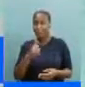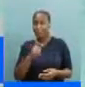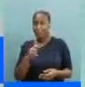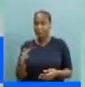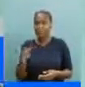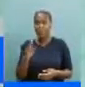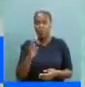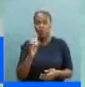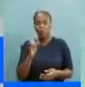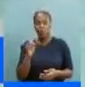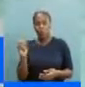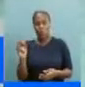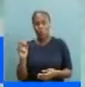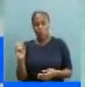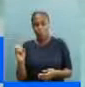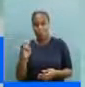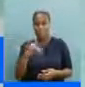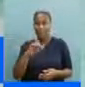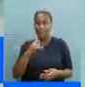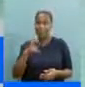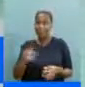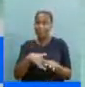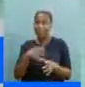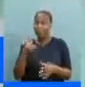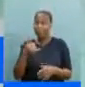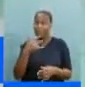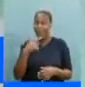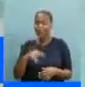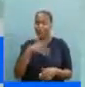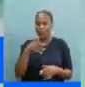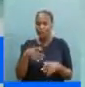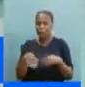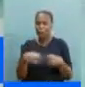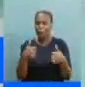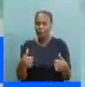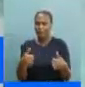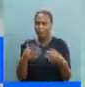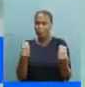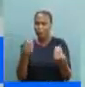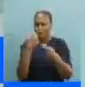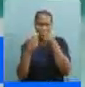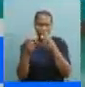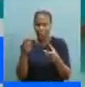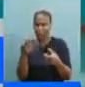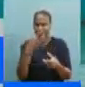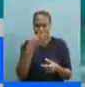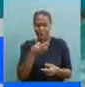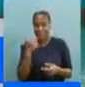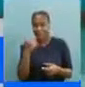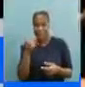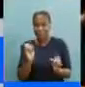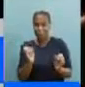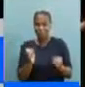e Joanito, a participar pela segunda vez, disseram que foi uma boa prova, apesar de muita gente não ter acreditado